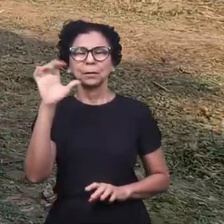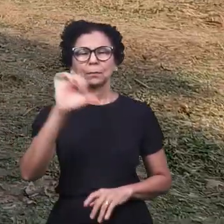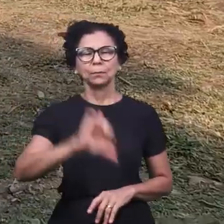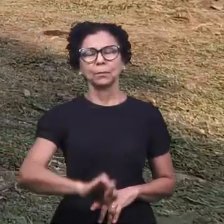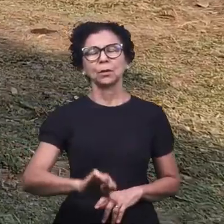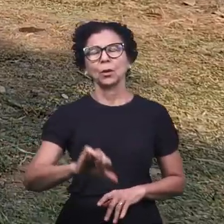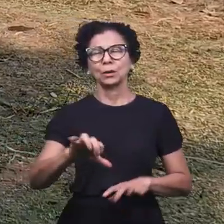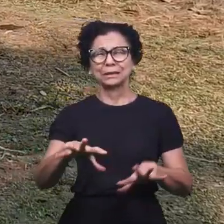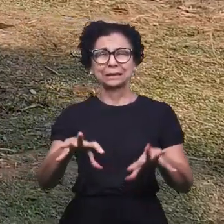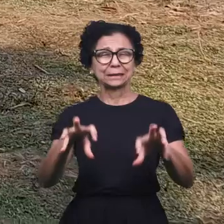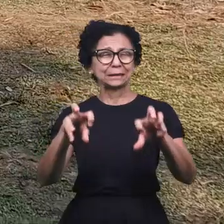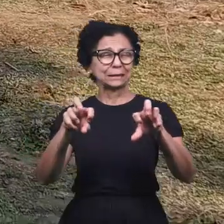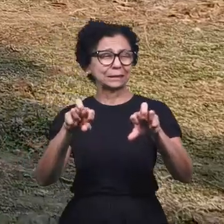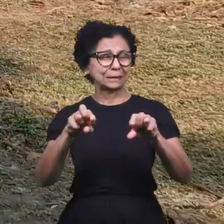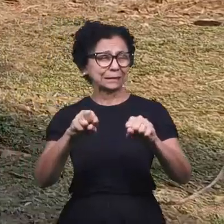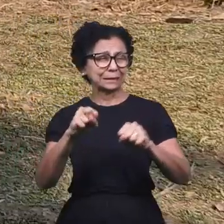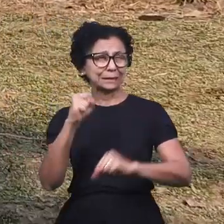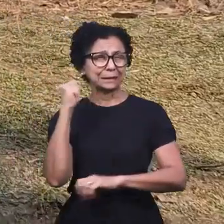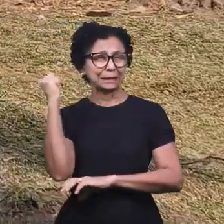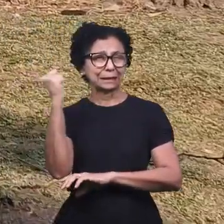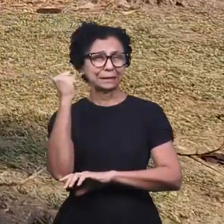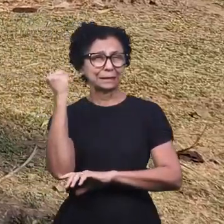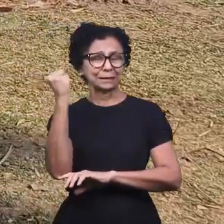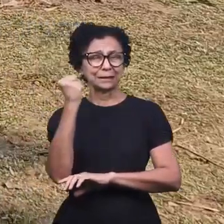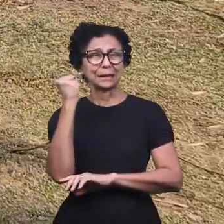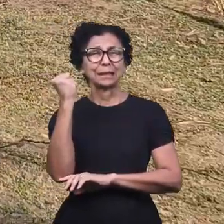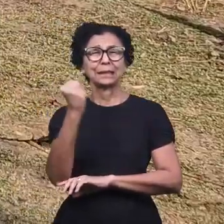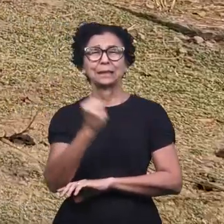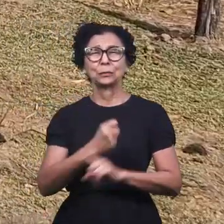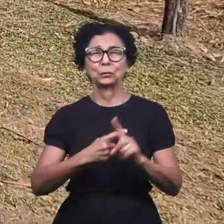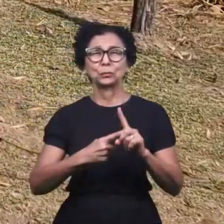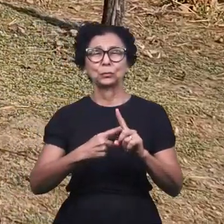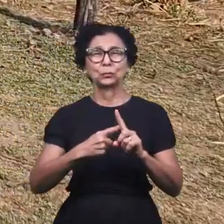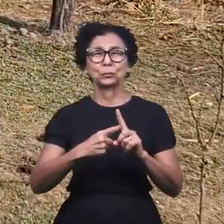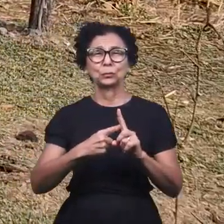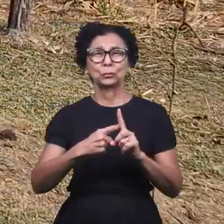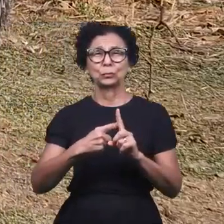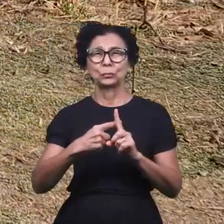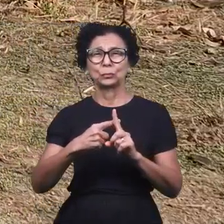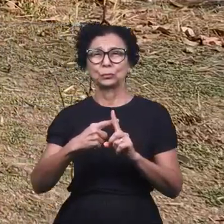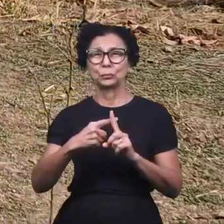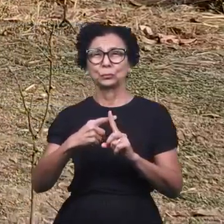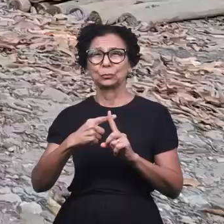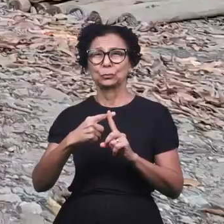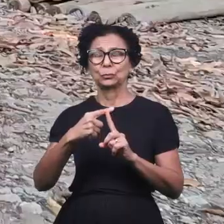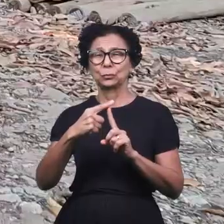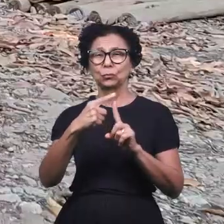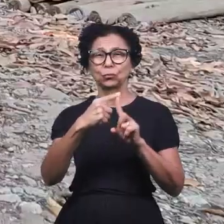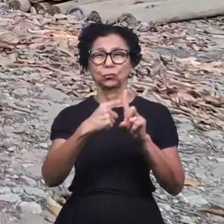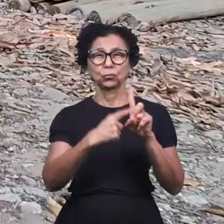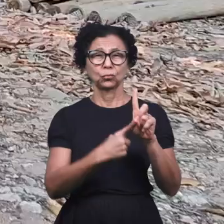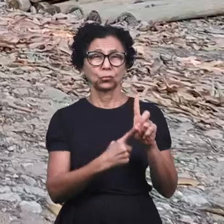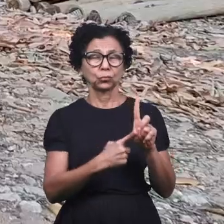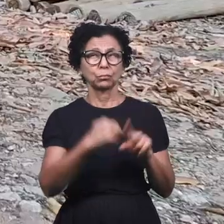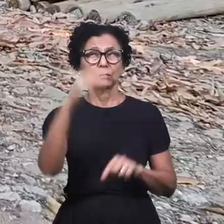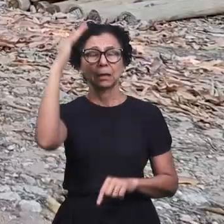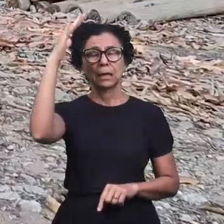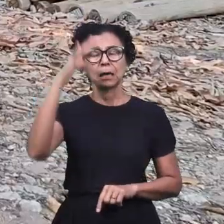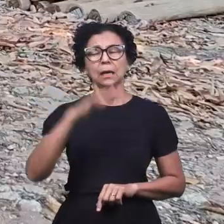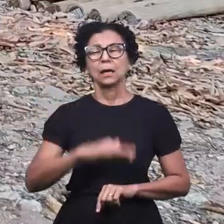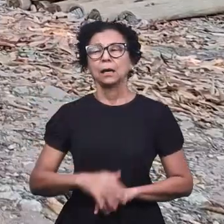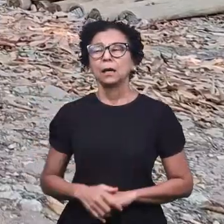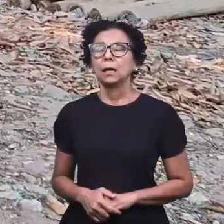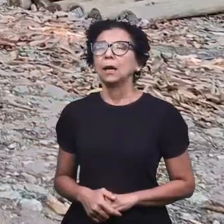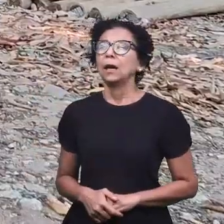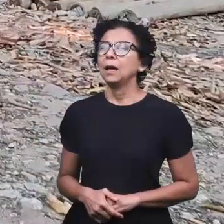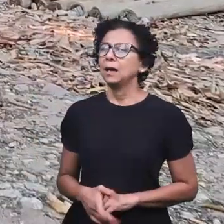João Batista? Seca, muito severa, temperatura aumentando. Cleito, eu tenho um sinal da minha vida da